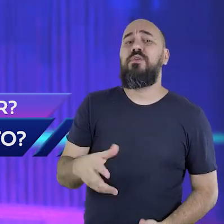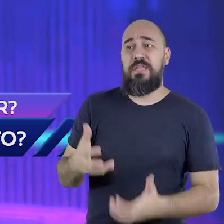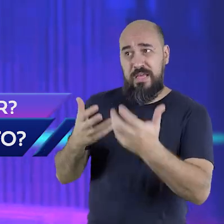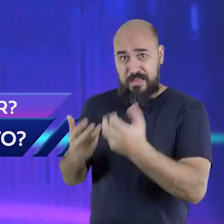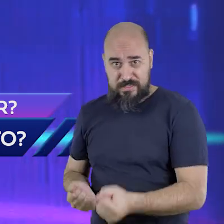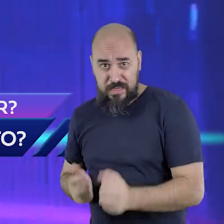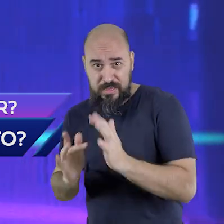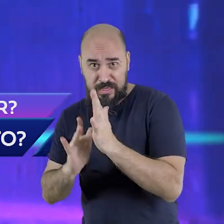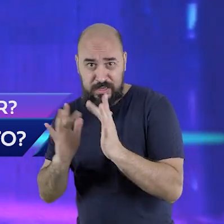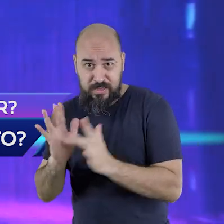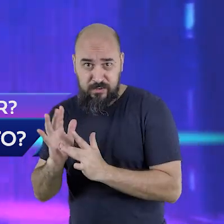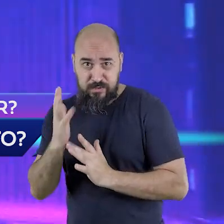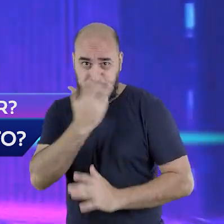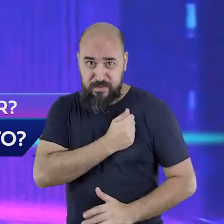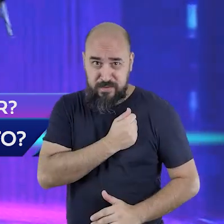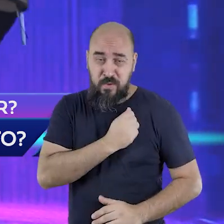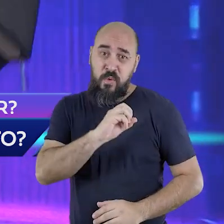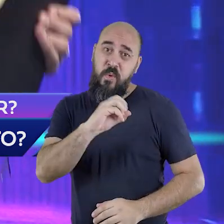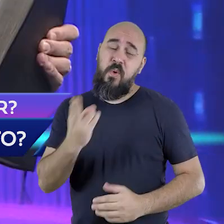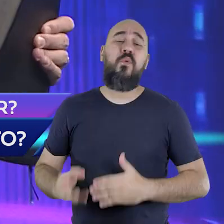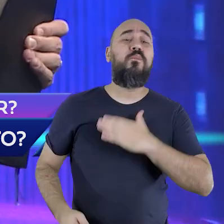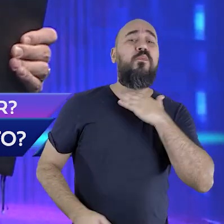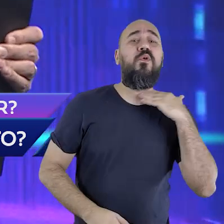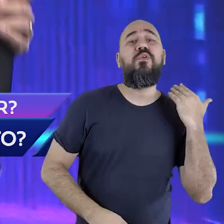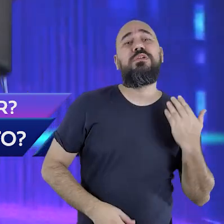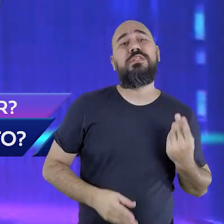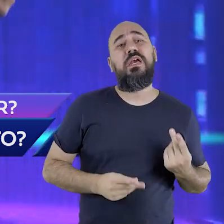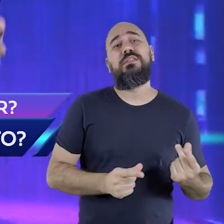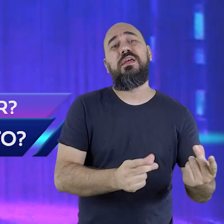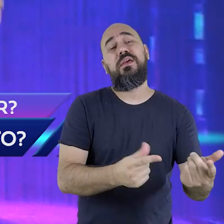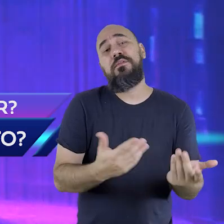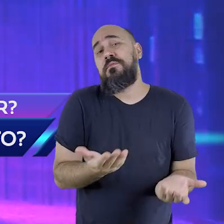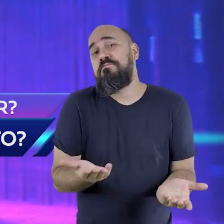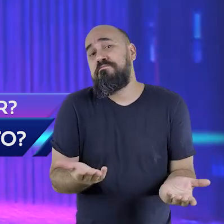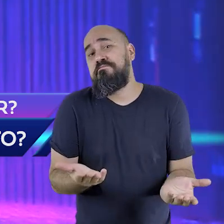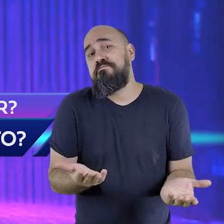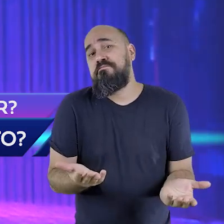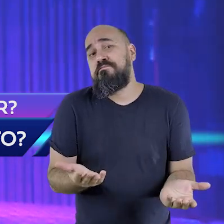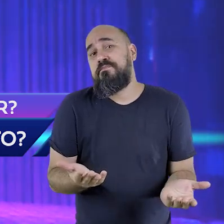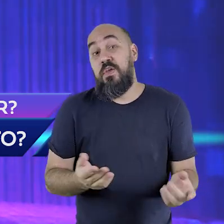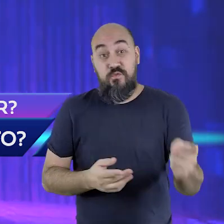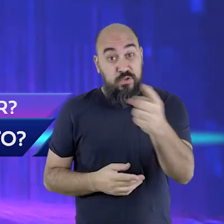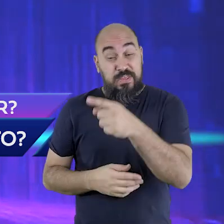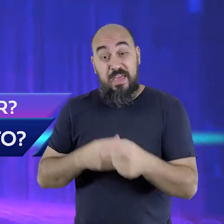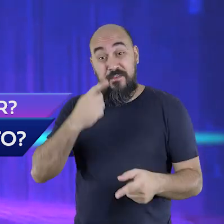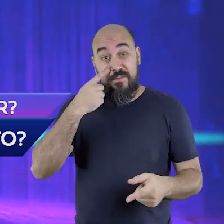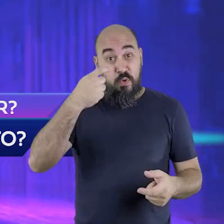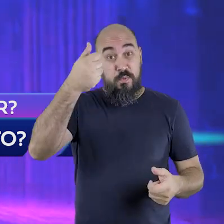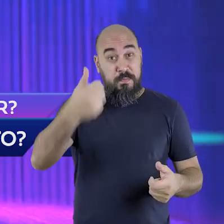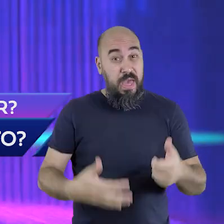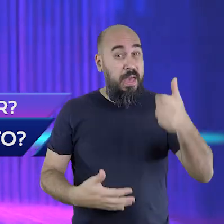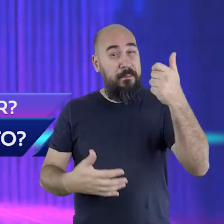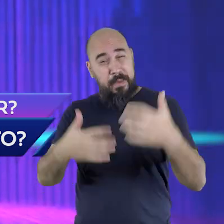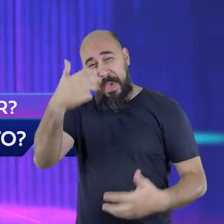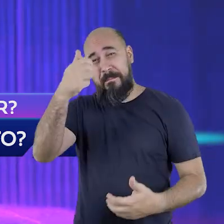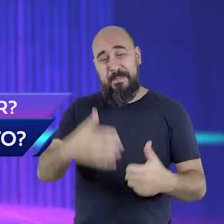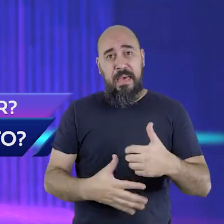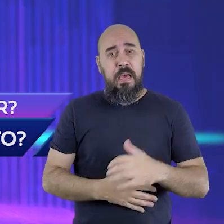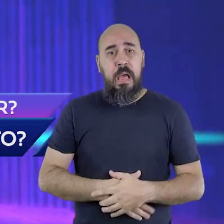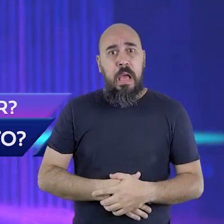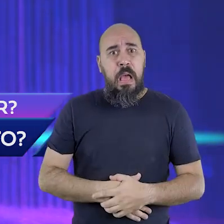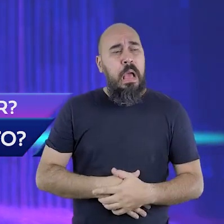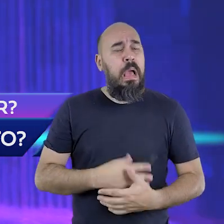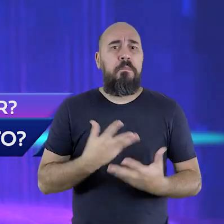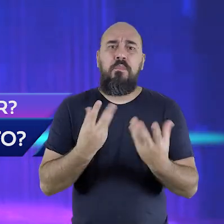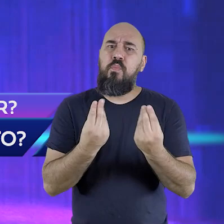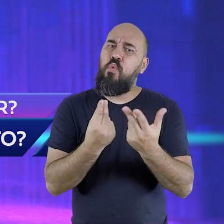sua decisão? O que é que você vai fazer com tudo o que você ouviu neste programa? Eu sei